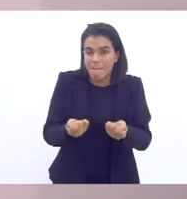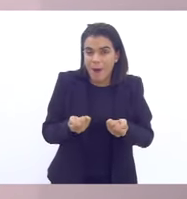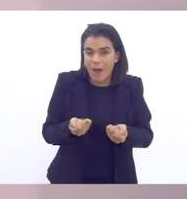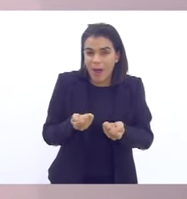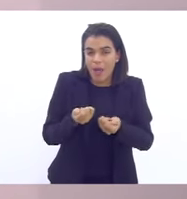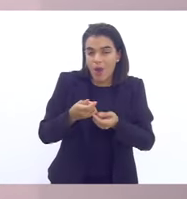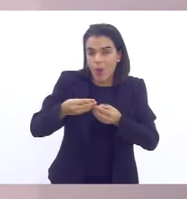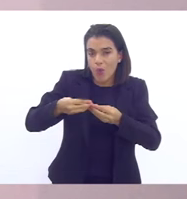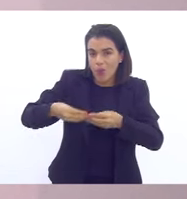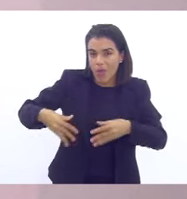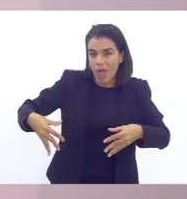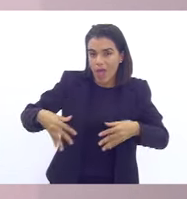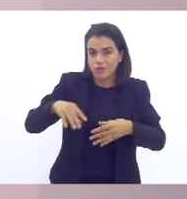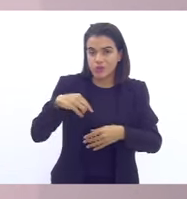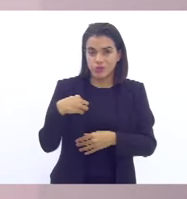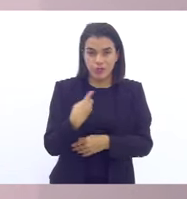precisamos